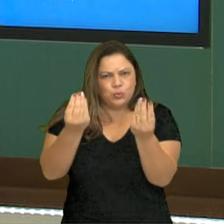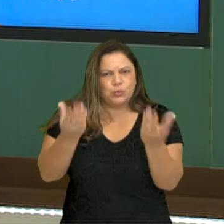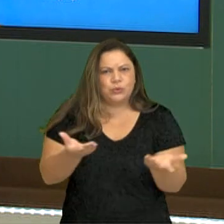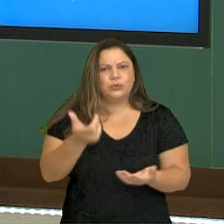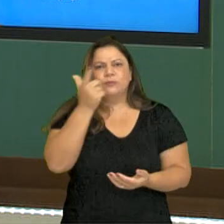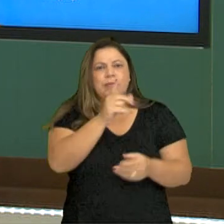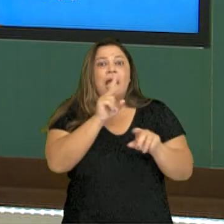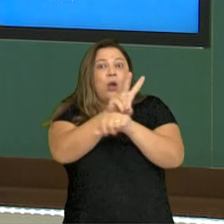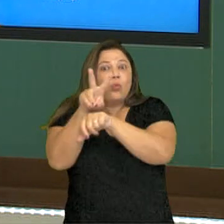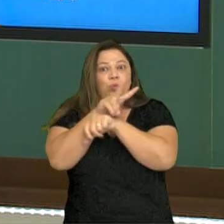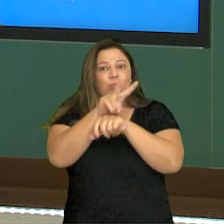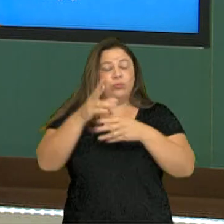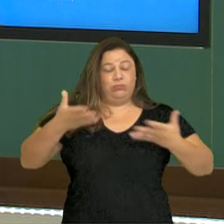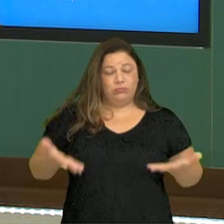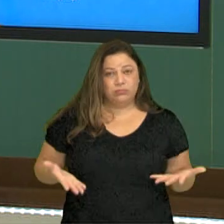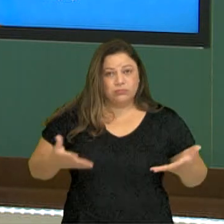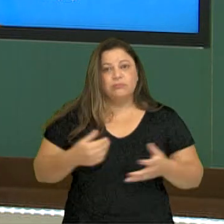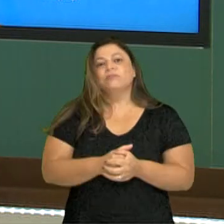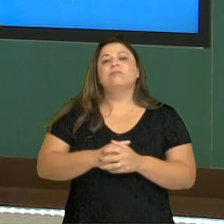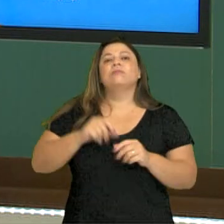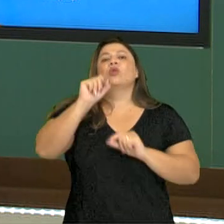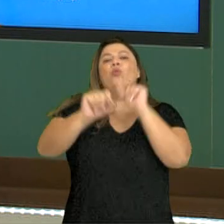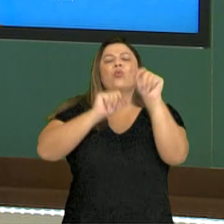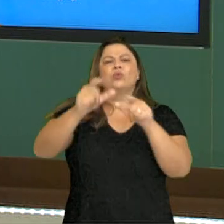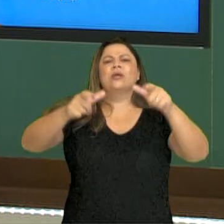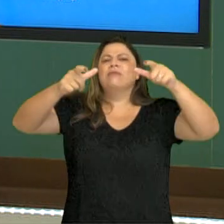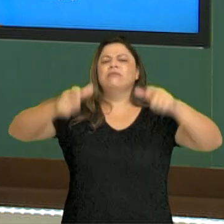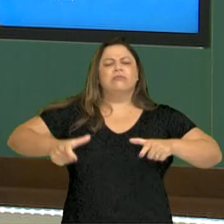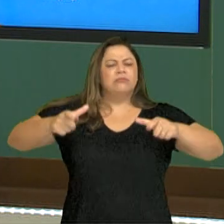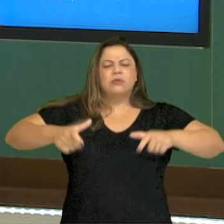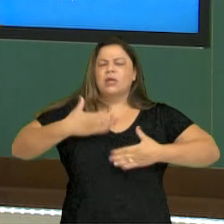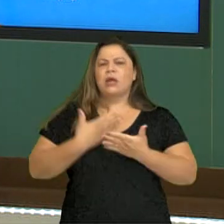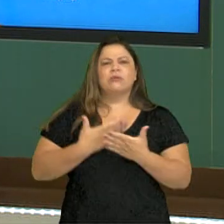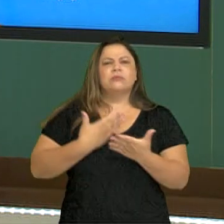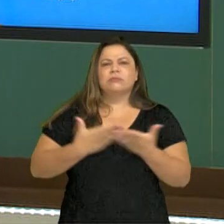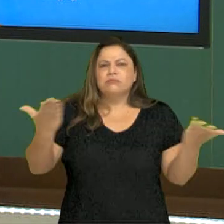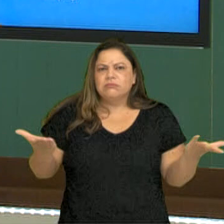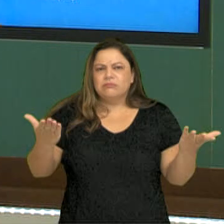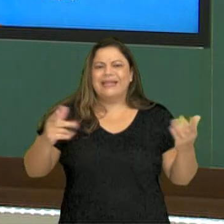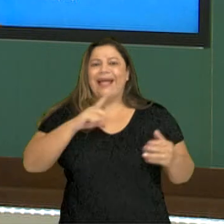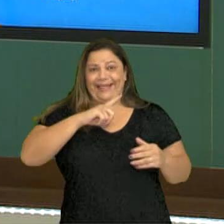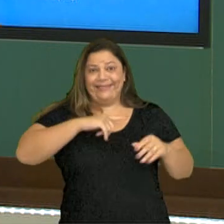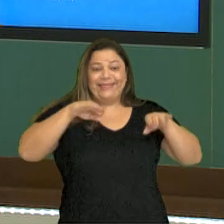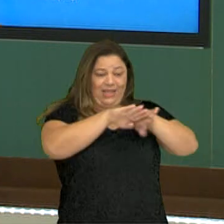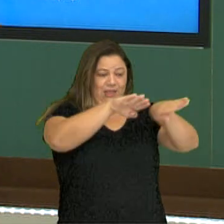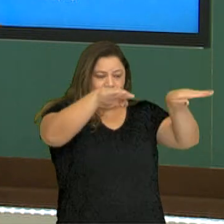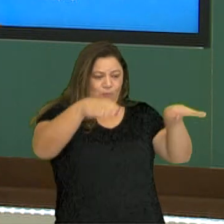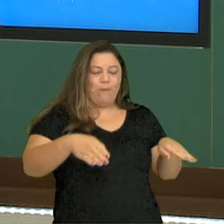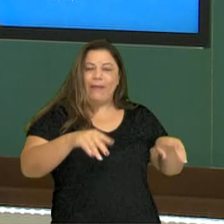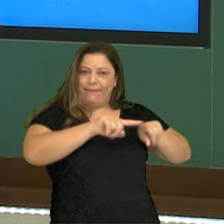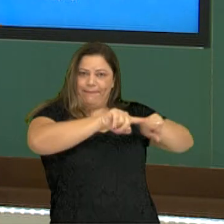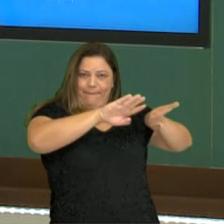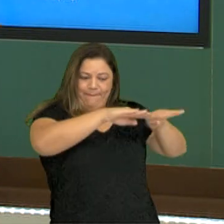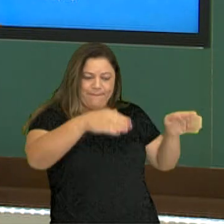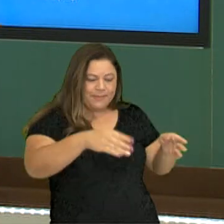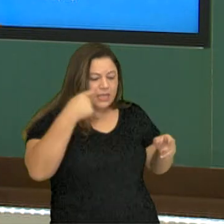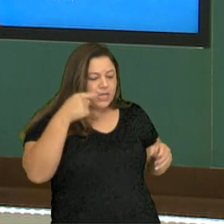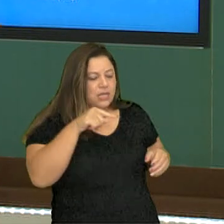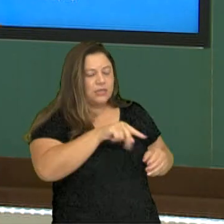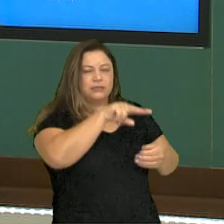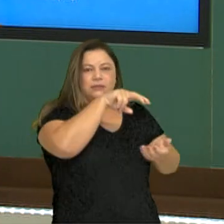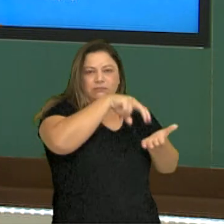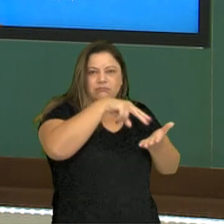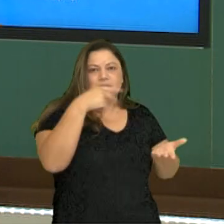cuidando? Aonde que é o seu espaço de estudos? Você tem um cantinho próprio para isso? Aí é legal!